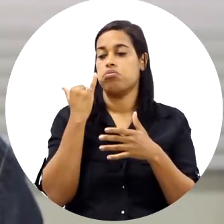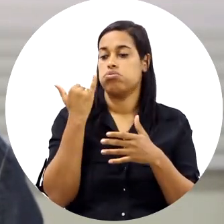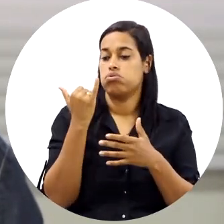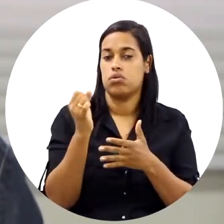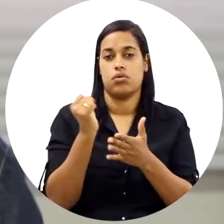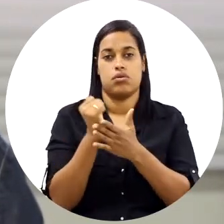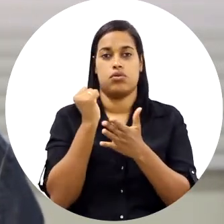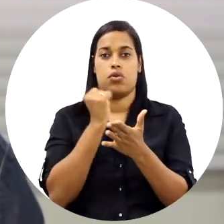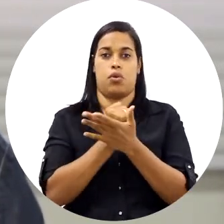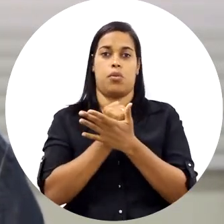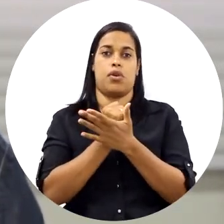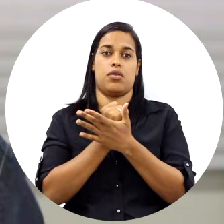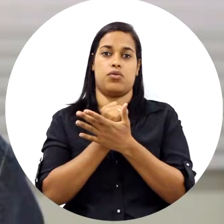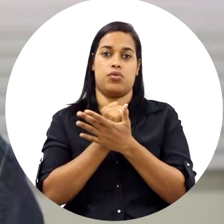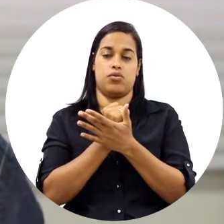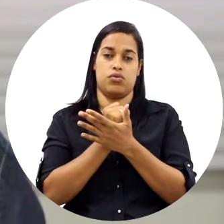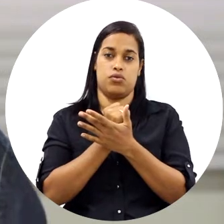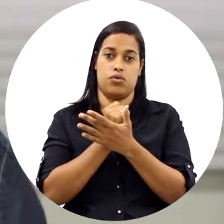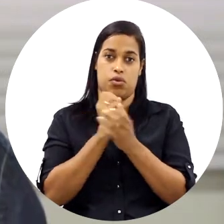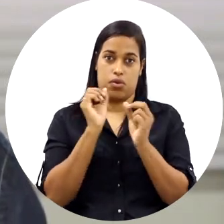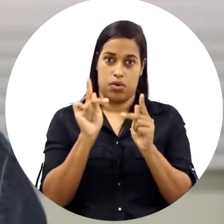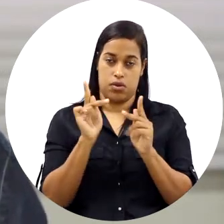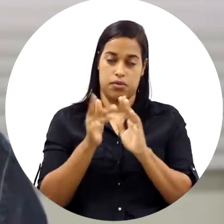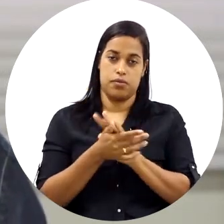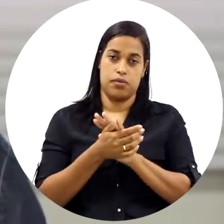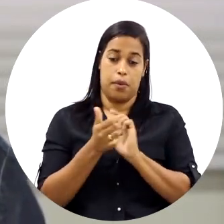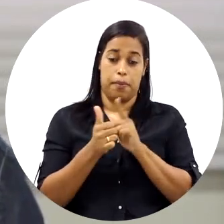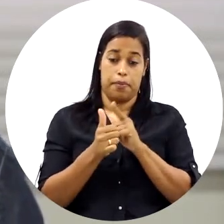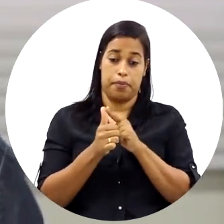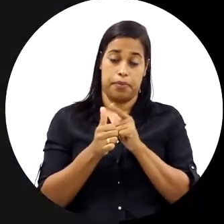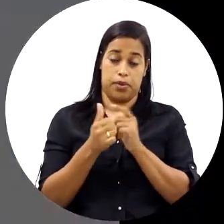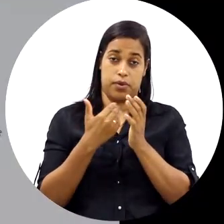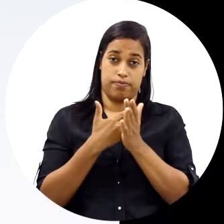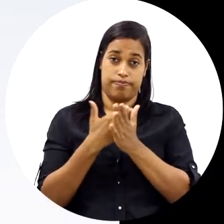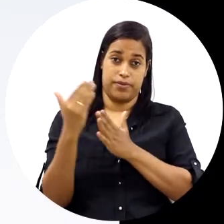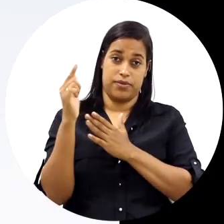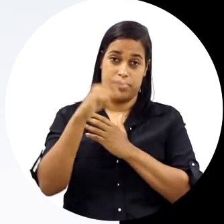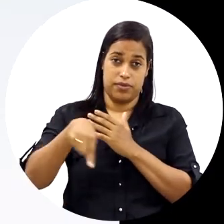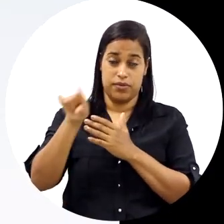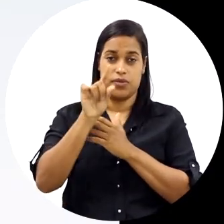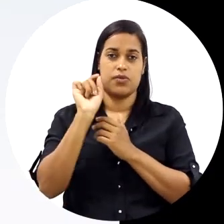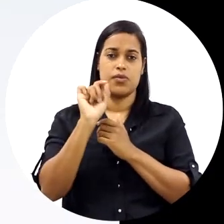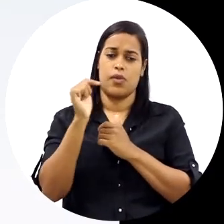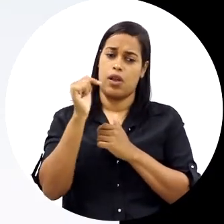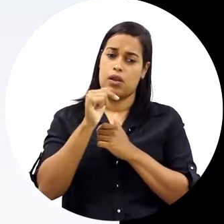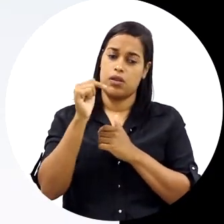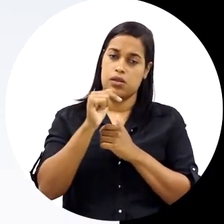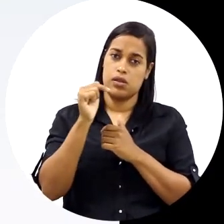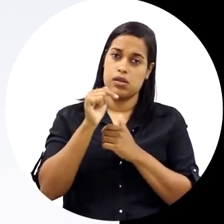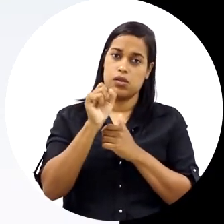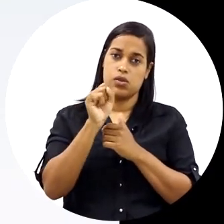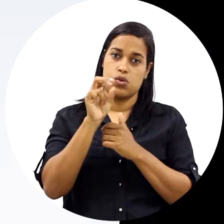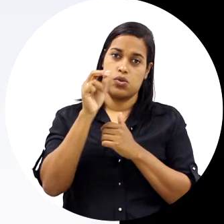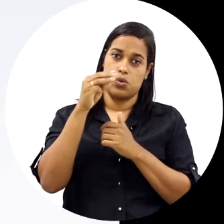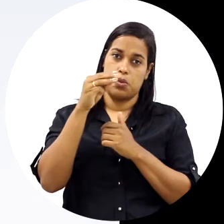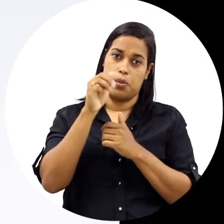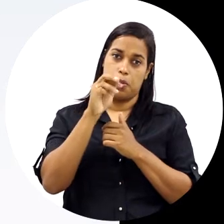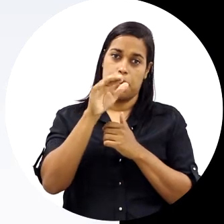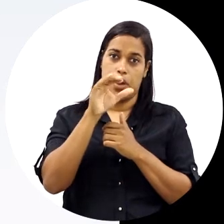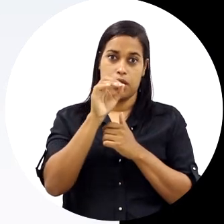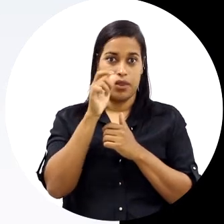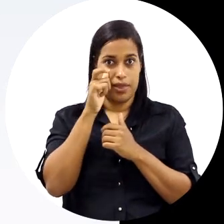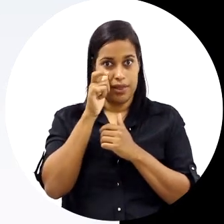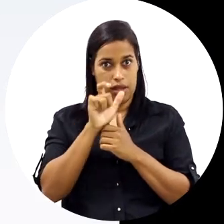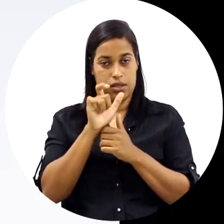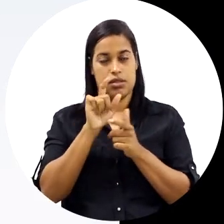de documento. Então vamos lá? Então primeiro apresentar para vocês esse recurso de sumário, que é um recurso bem interessante,